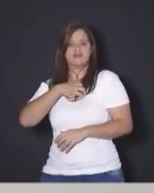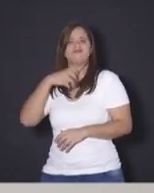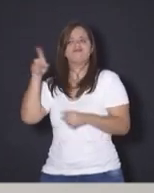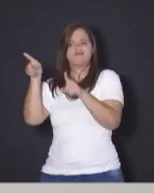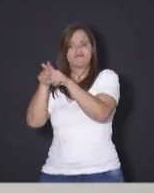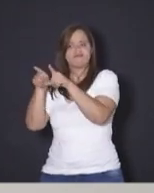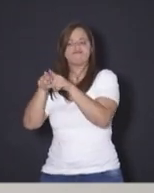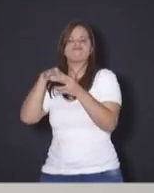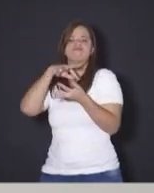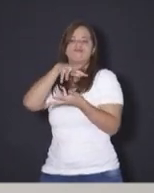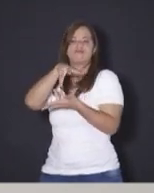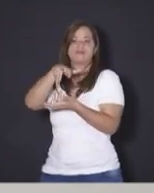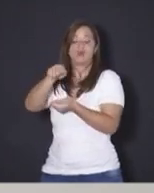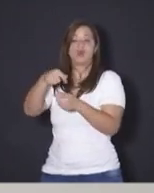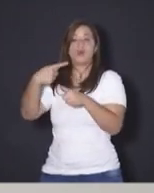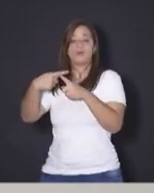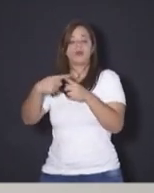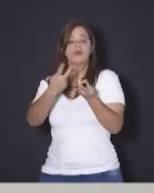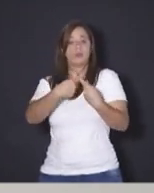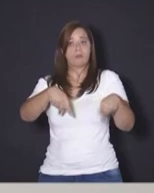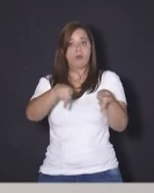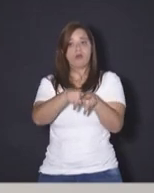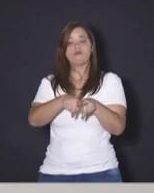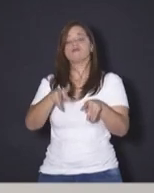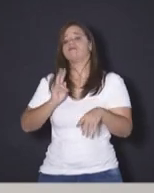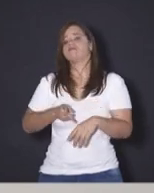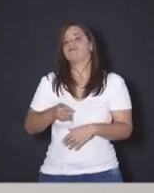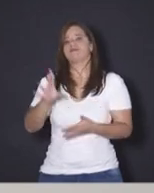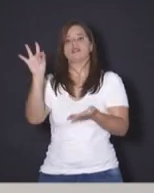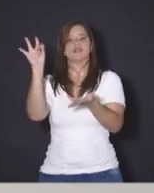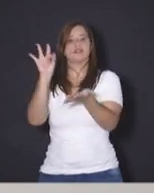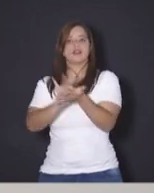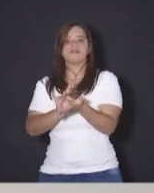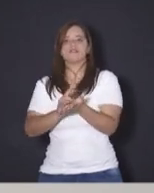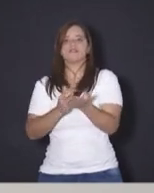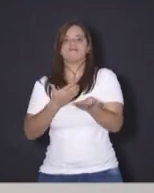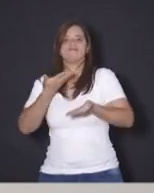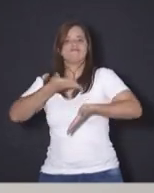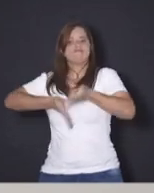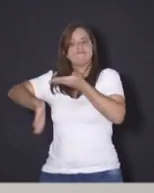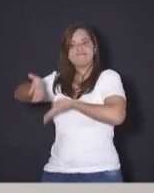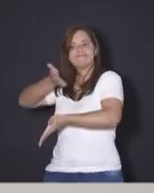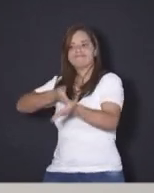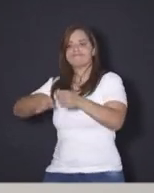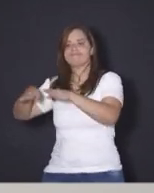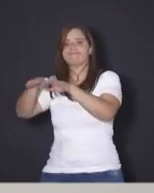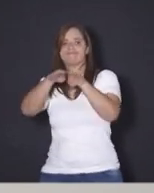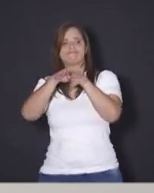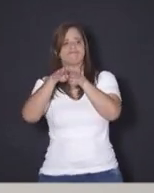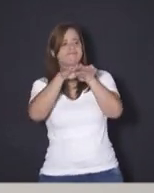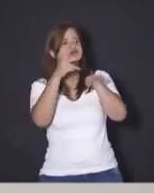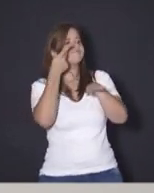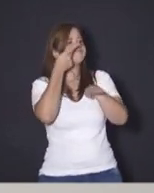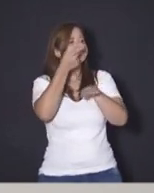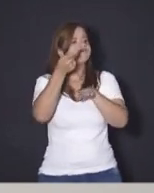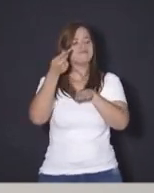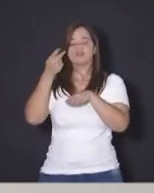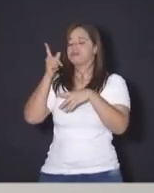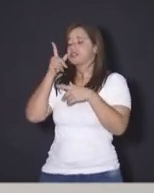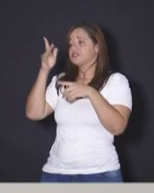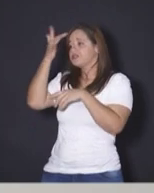porque todos os povos sempre se definiram em relação aos outros aos vizinhos aos